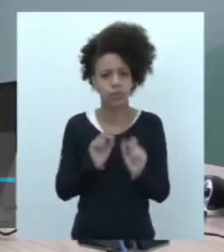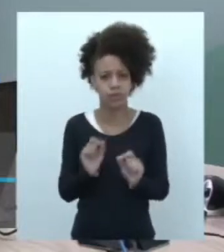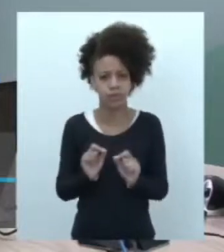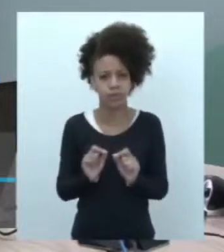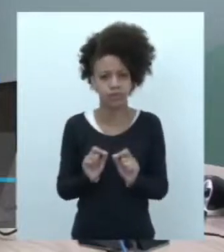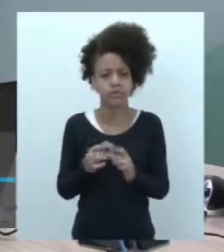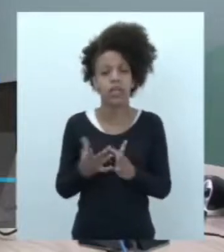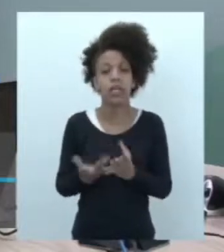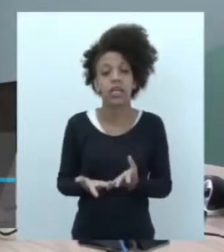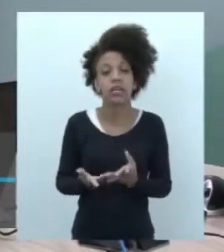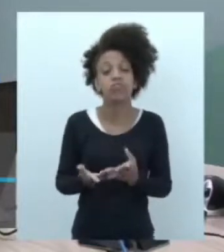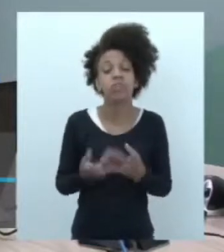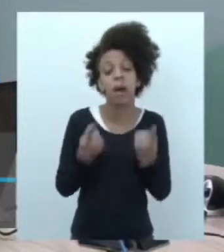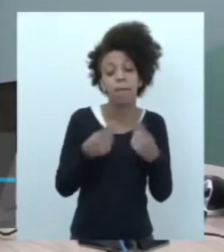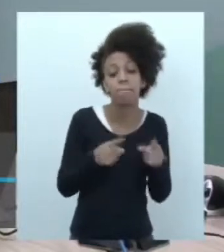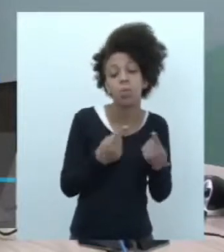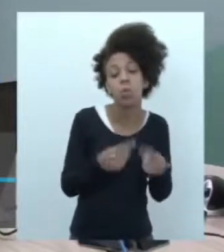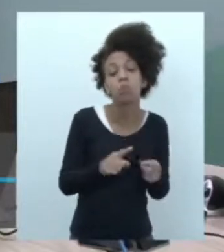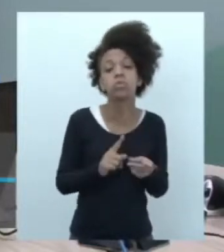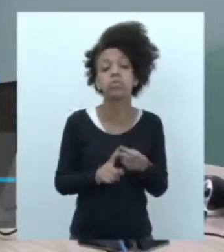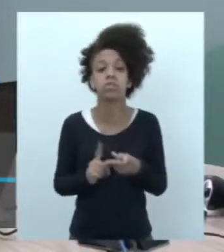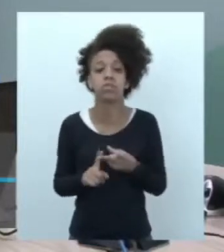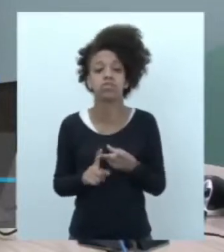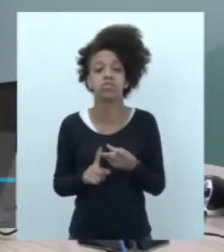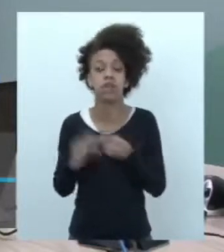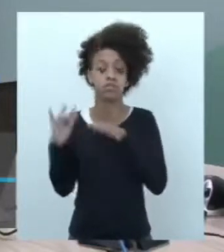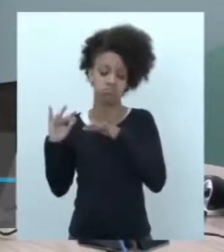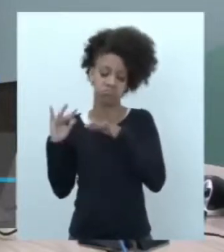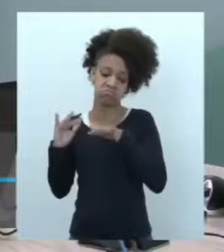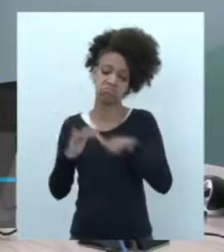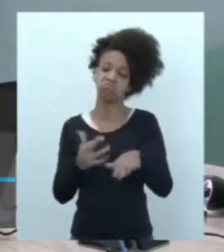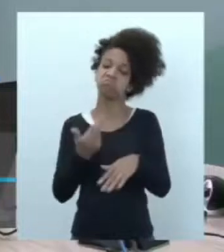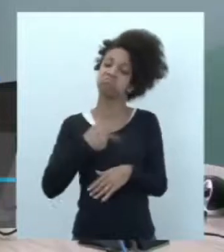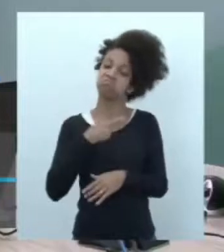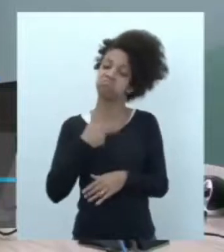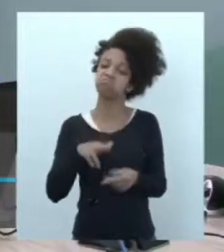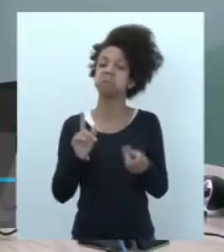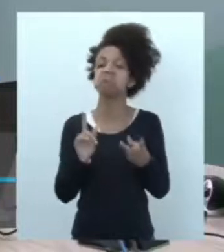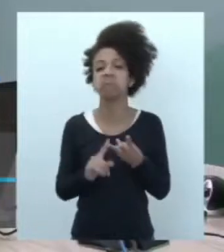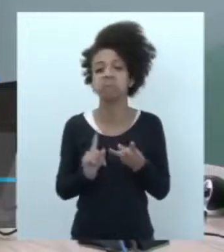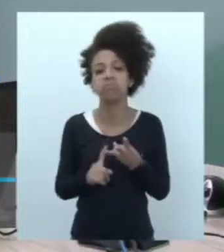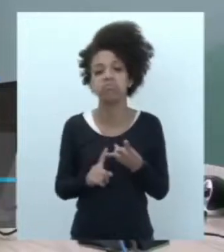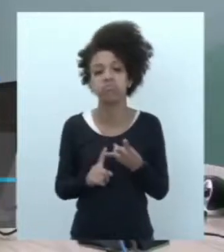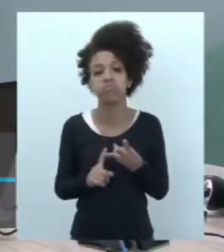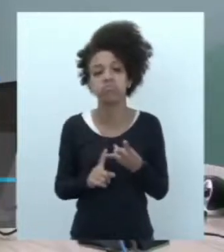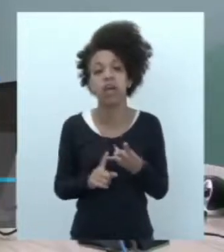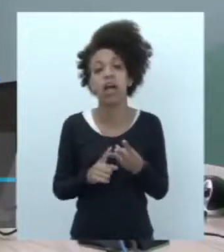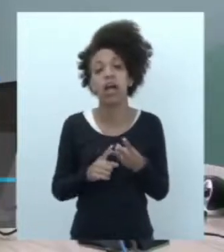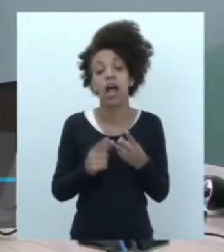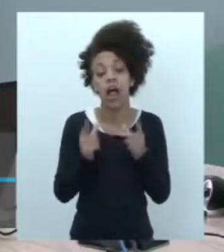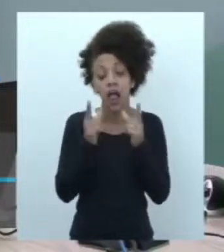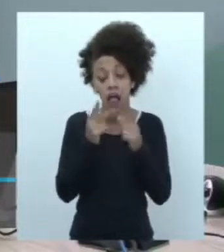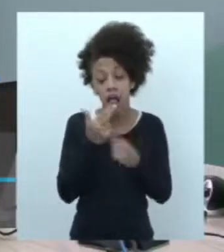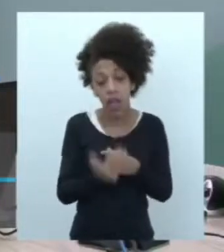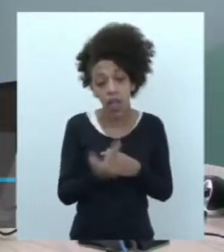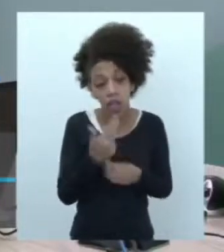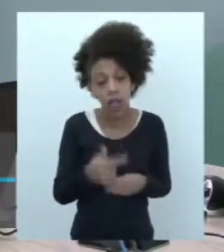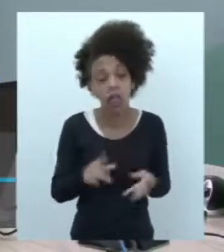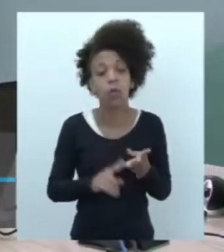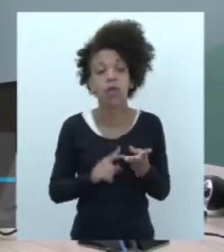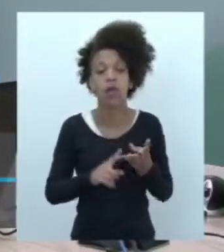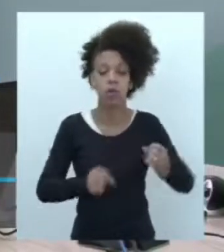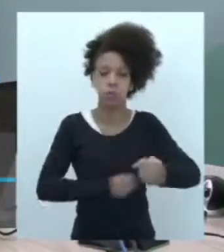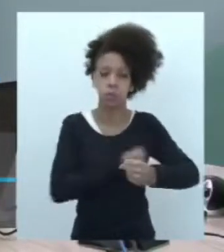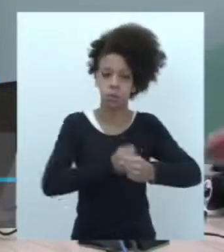elas estão na música, nas manifestações religiosas, na questão da língua, né, da